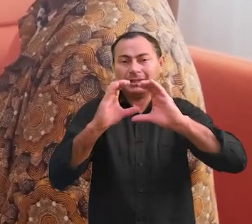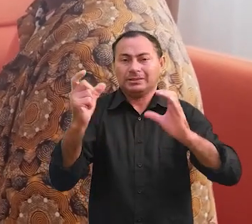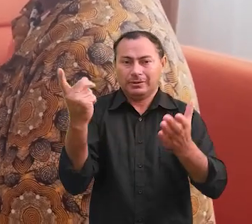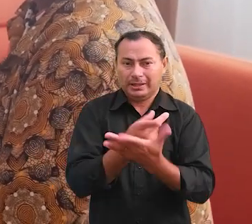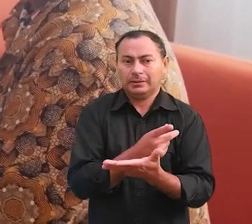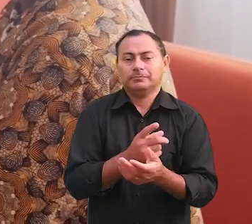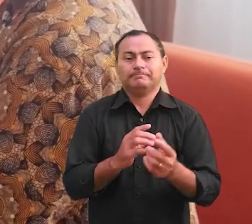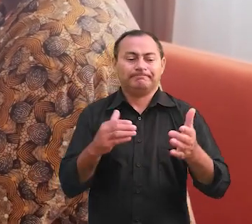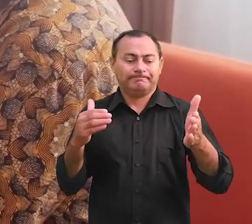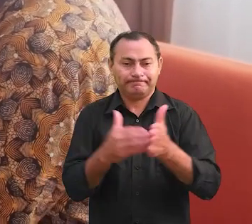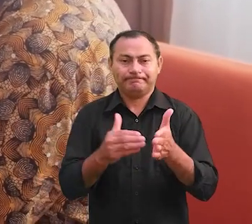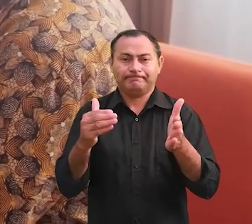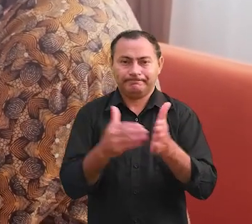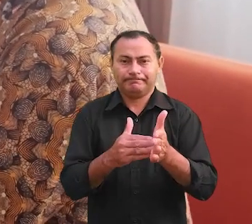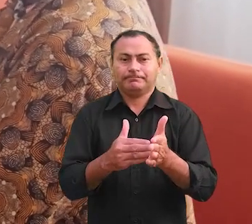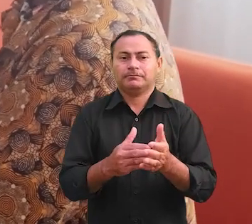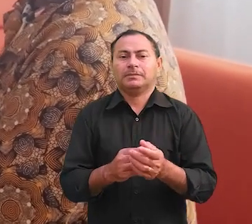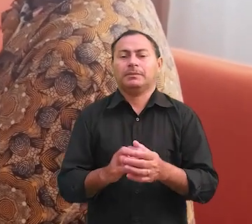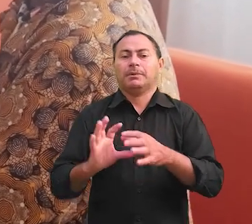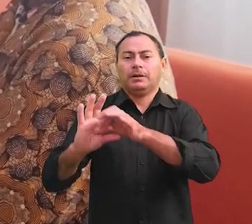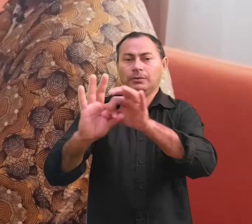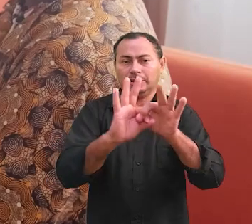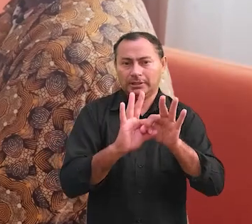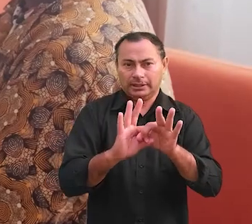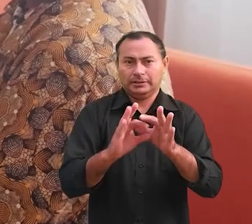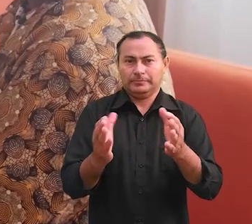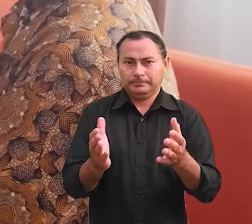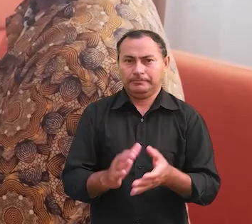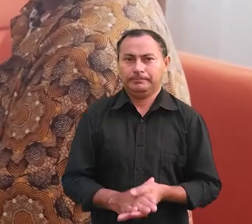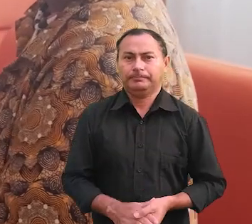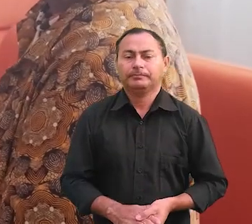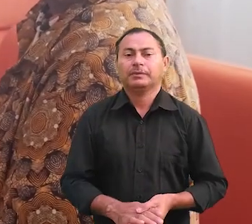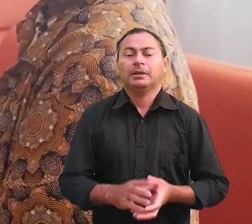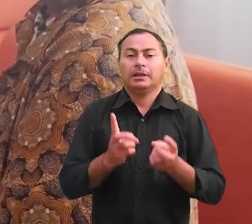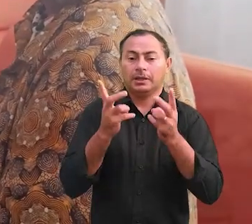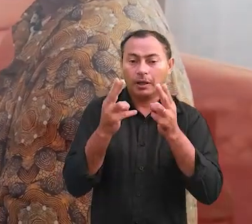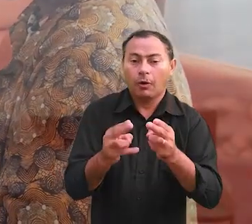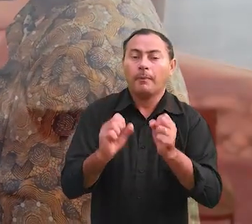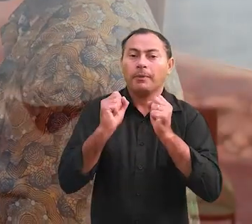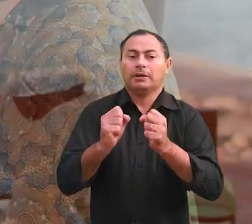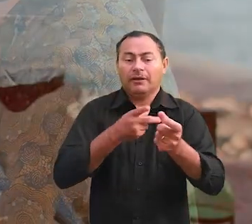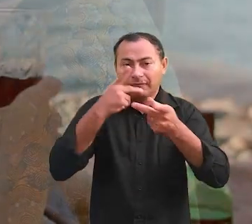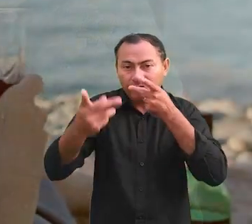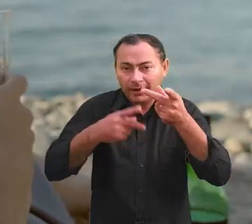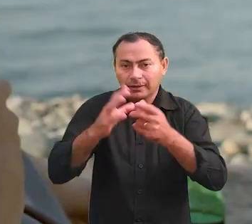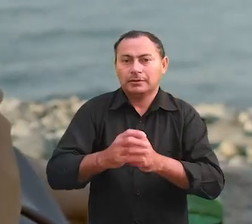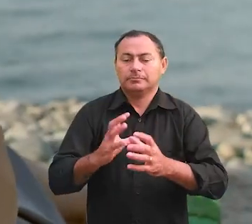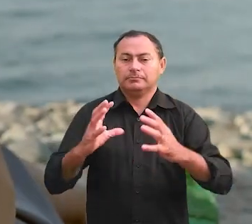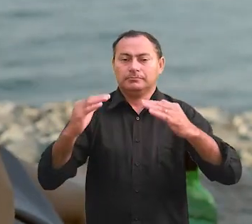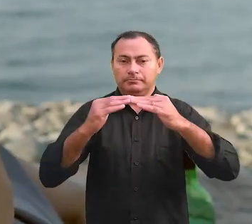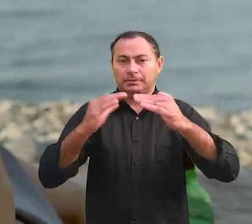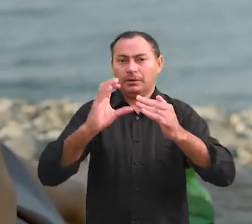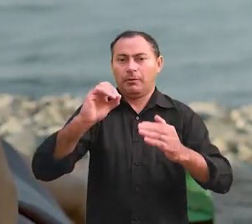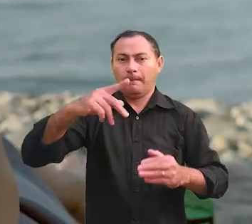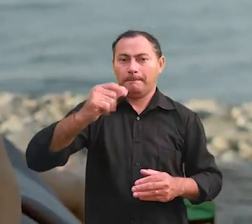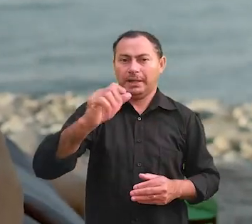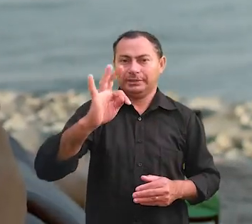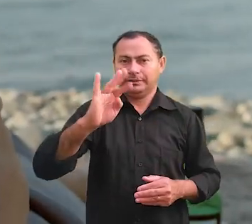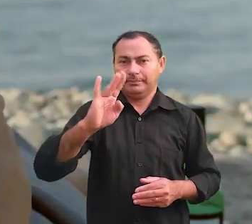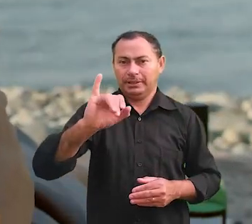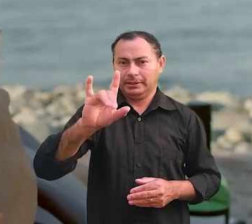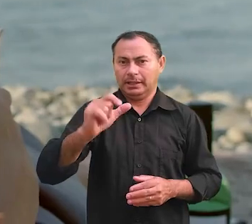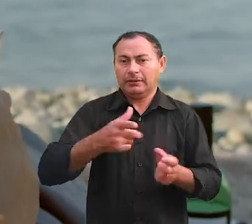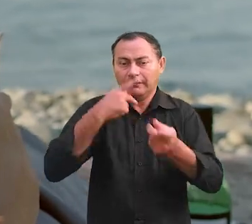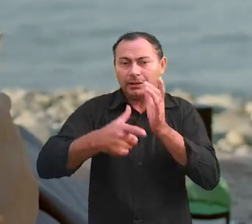má comunicação é um obstáculo para a unidade o mesmo pode ser dito a respeito da compatibilidade